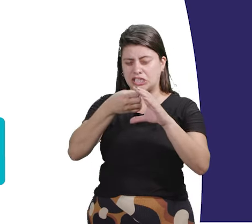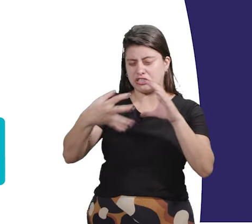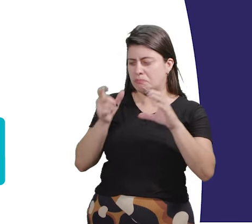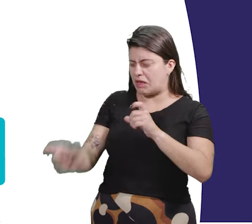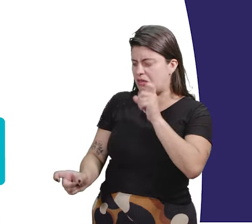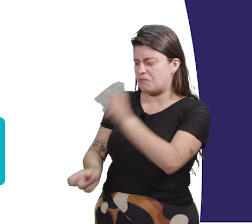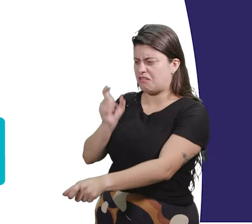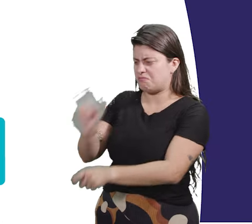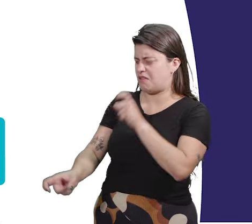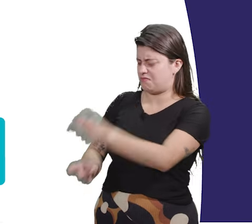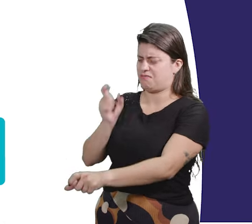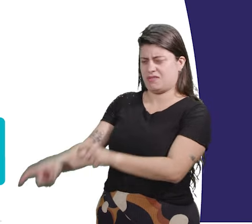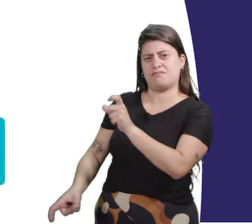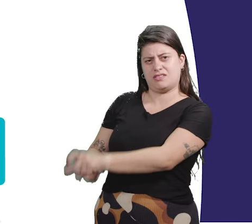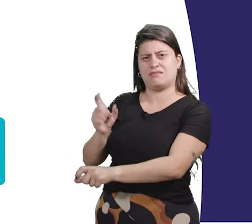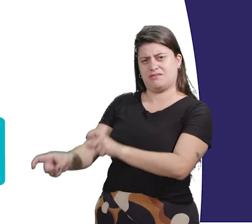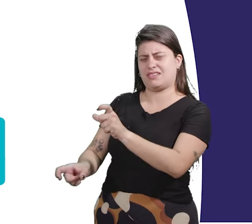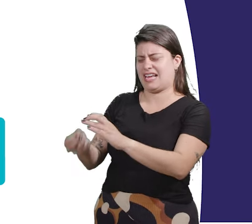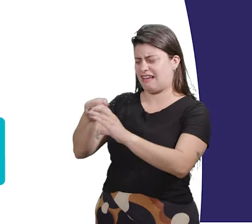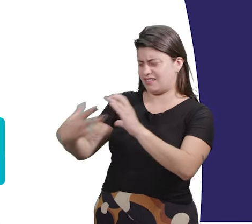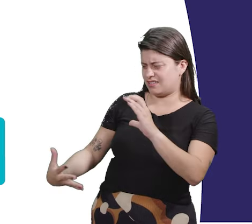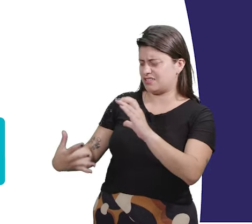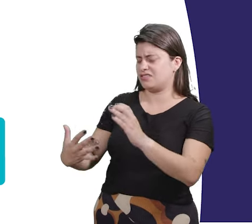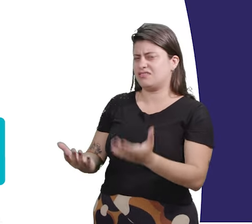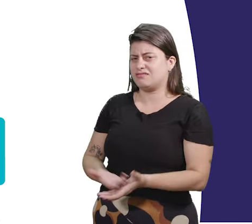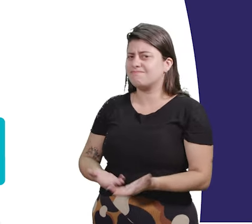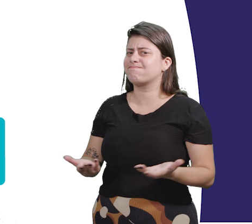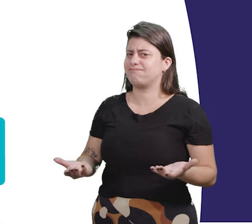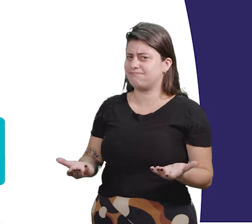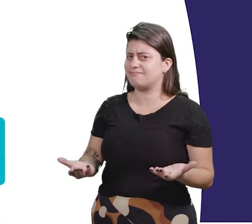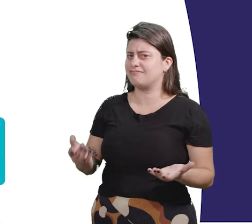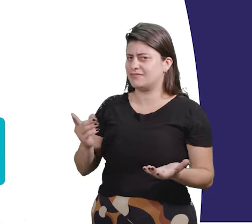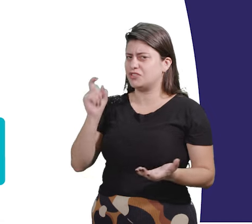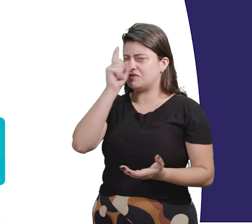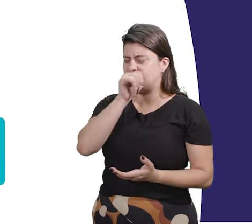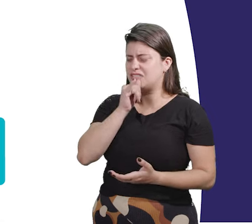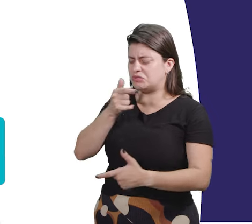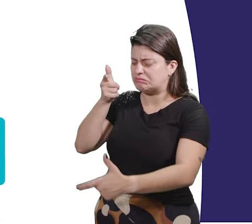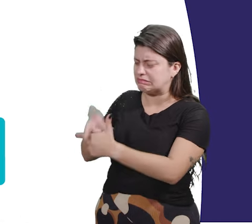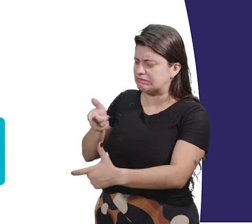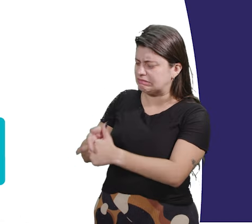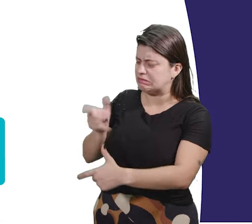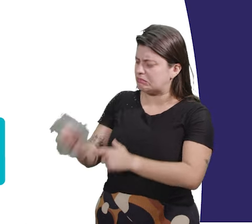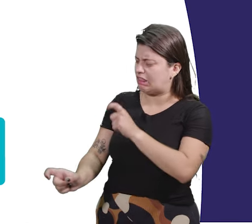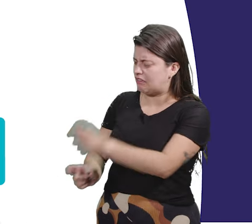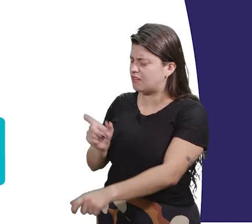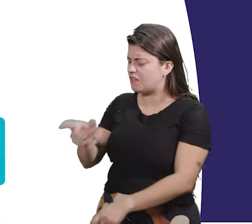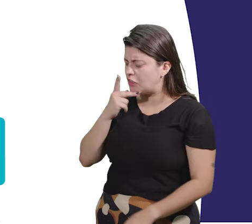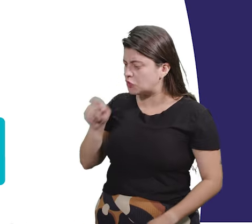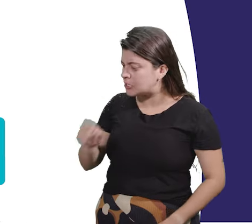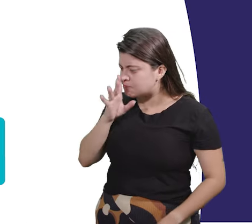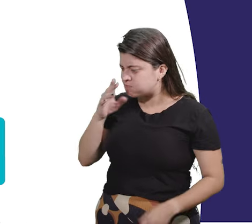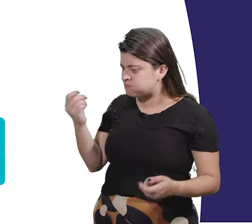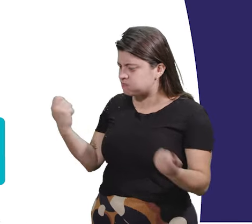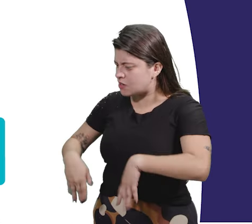porque você adjetivar uma criança é muito sério, né? Dependendo do igual você disse, xingamentos, né? Você